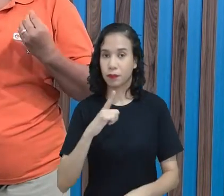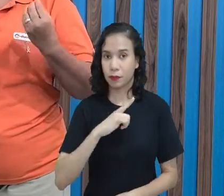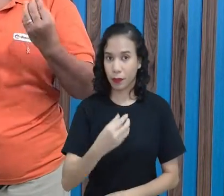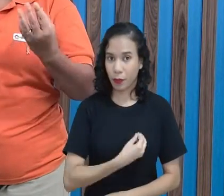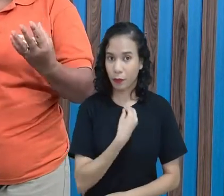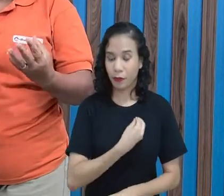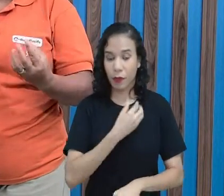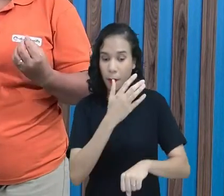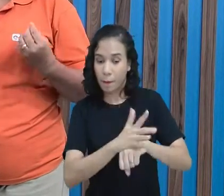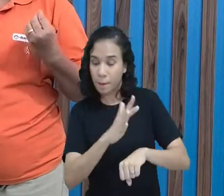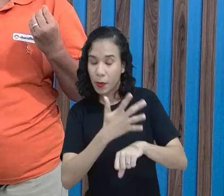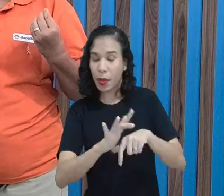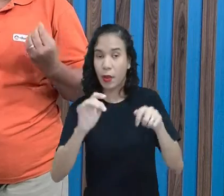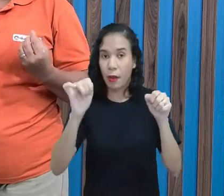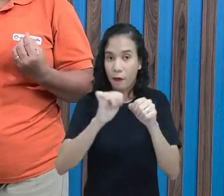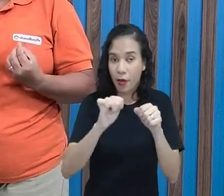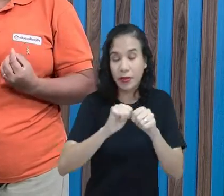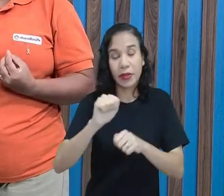estou